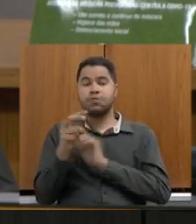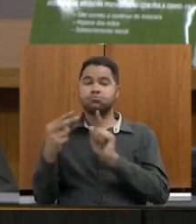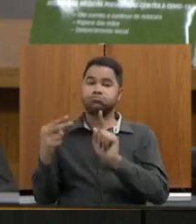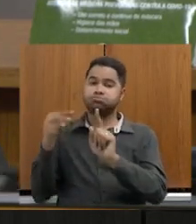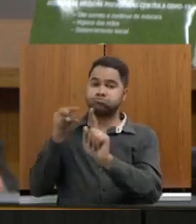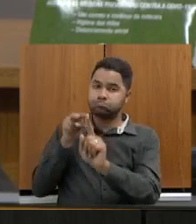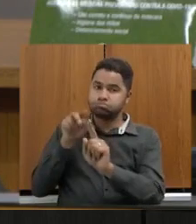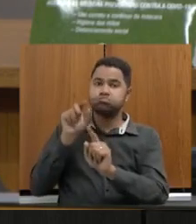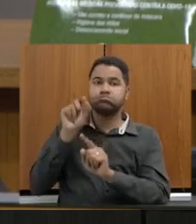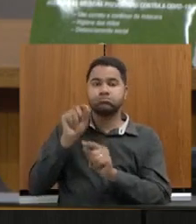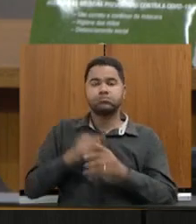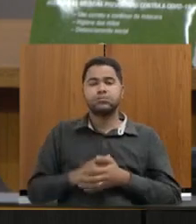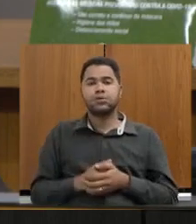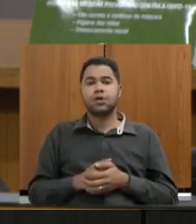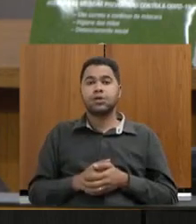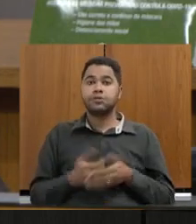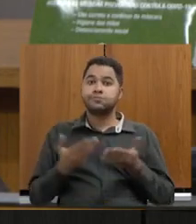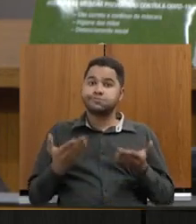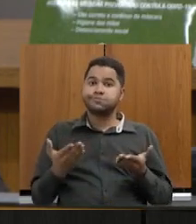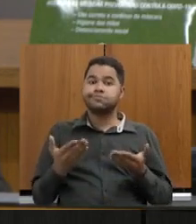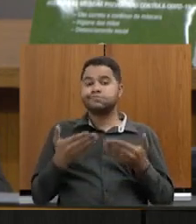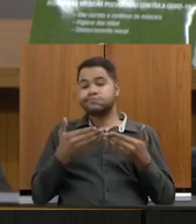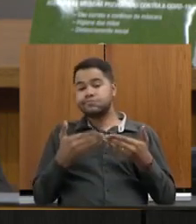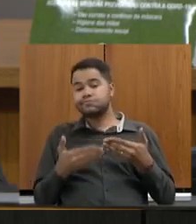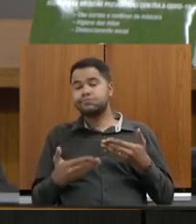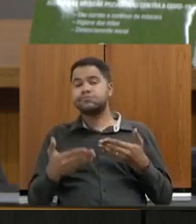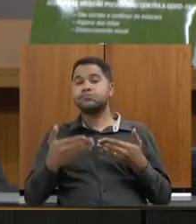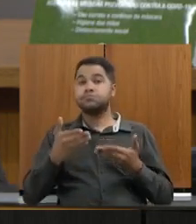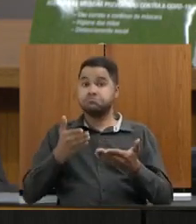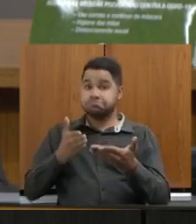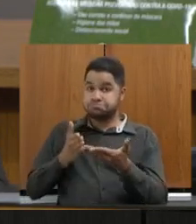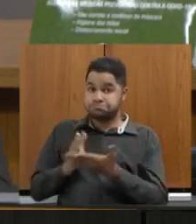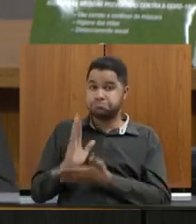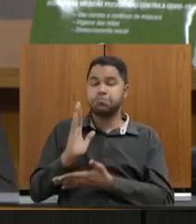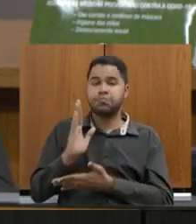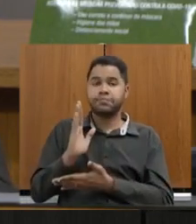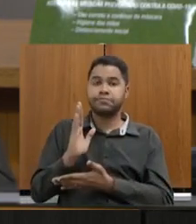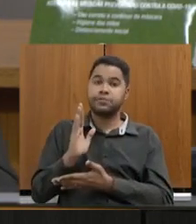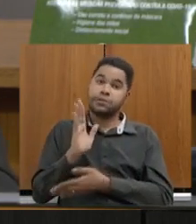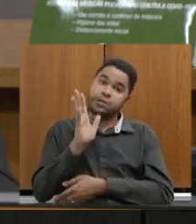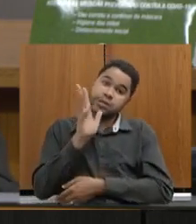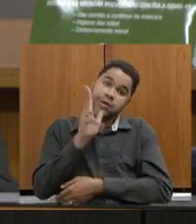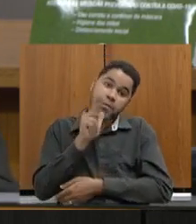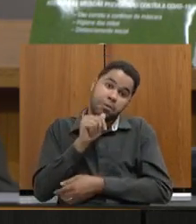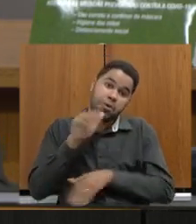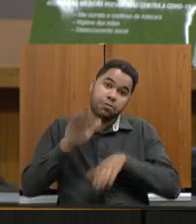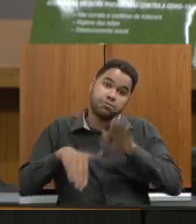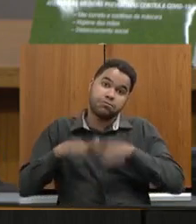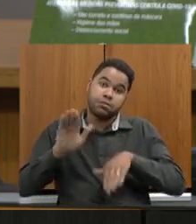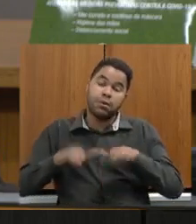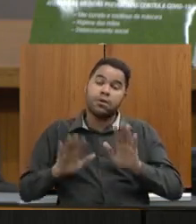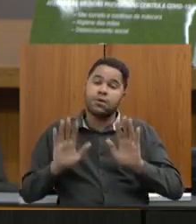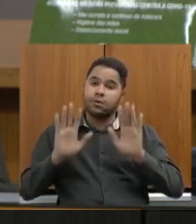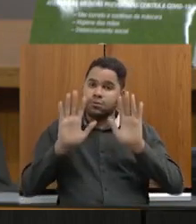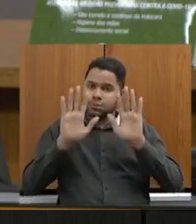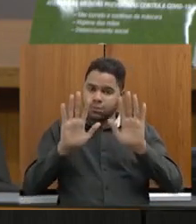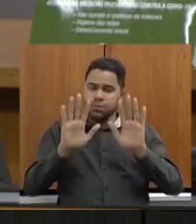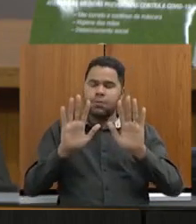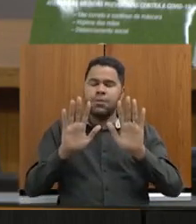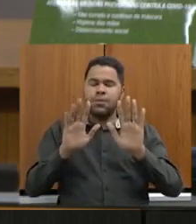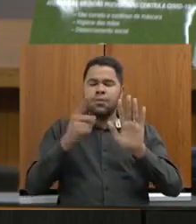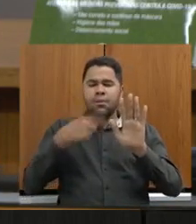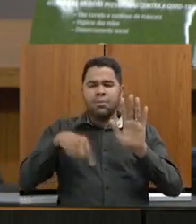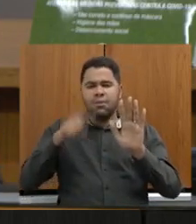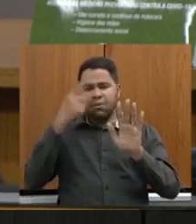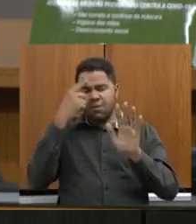perspectiva é finalmente lá diante pela provação ainda que demore o fato é que